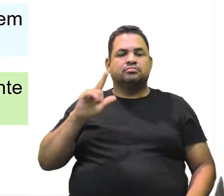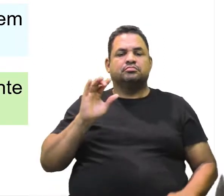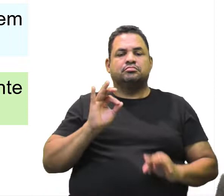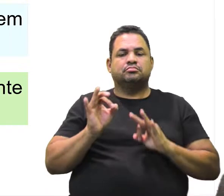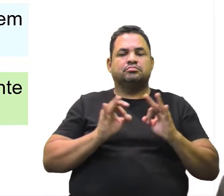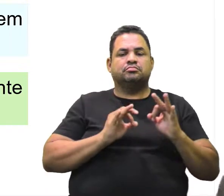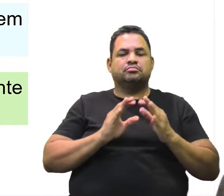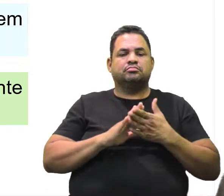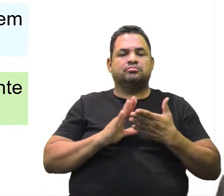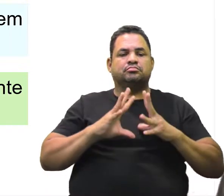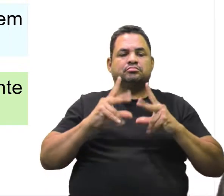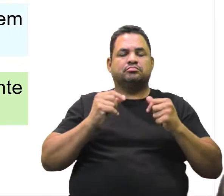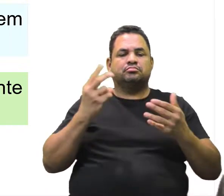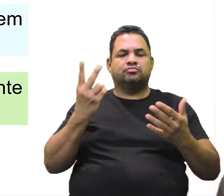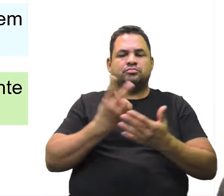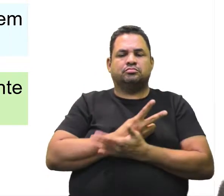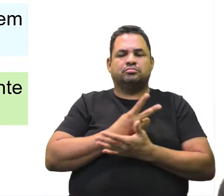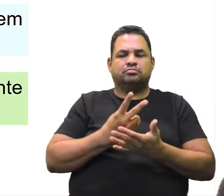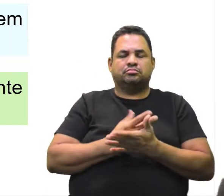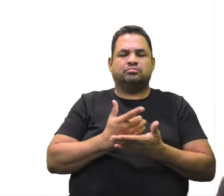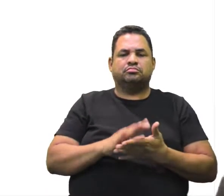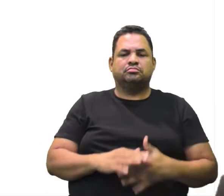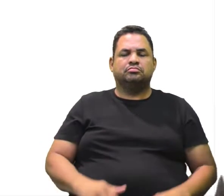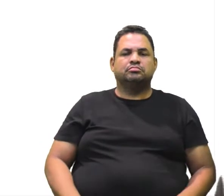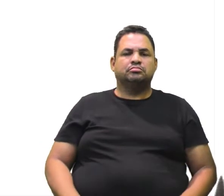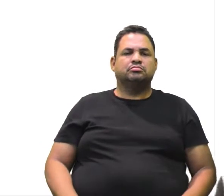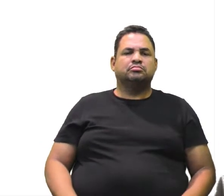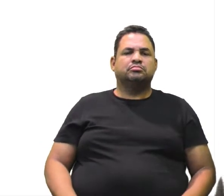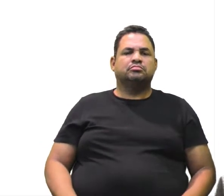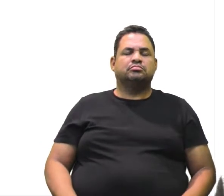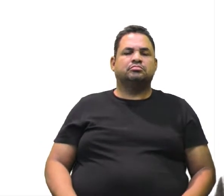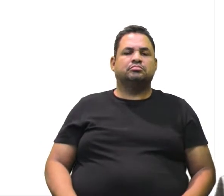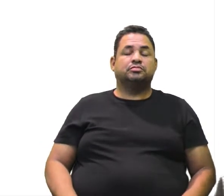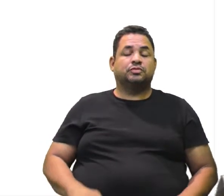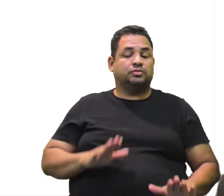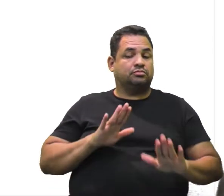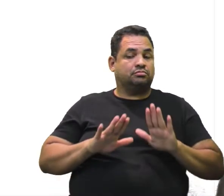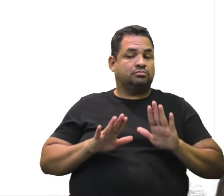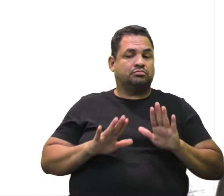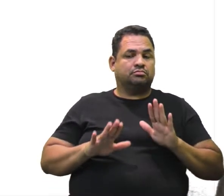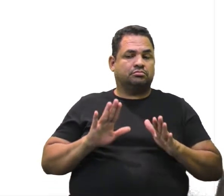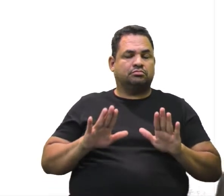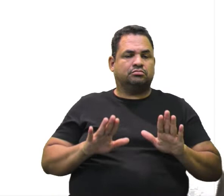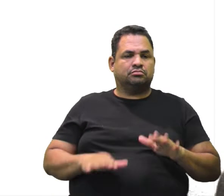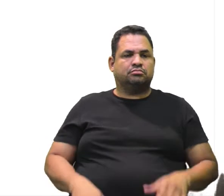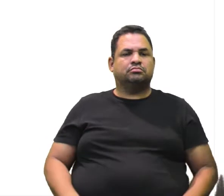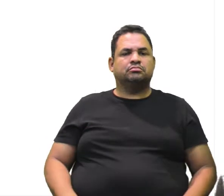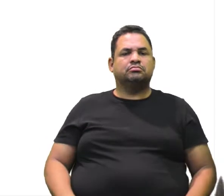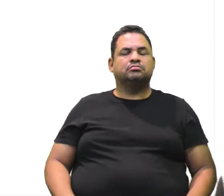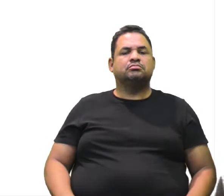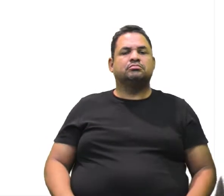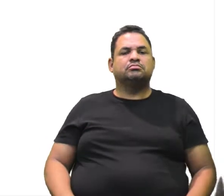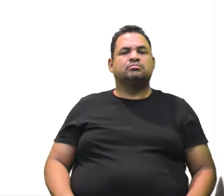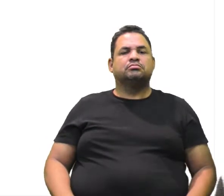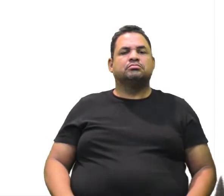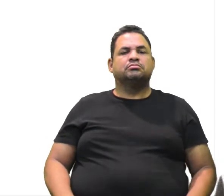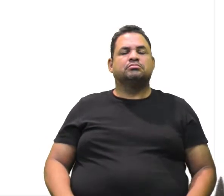estarão, de um modo geral, totalmente erradas. Então, você tem que ter muito cuidado. Sobre os mapas